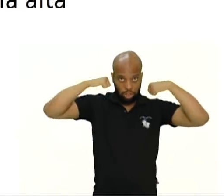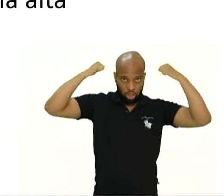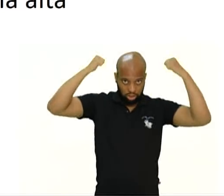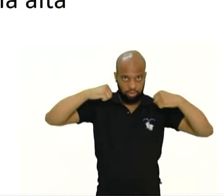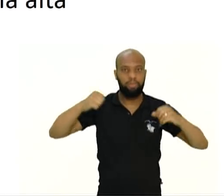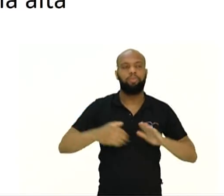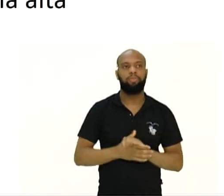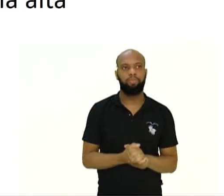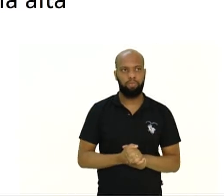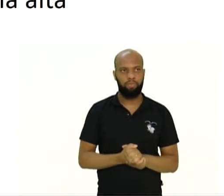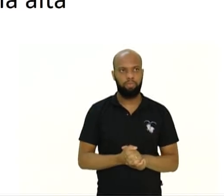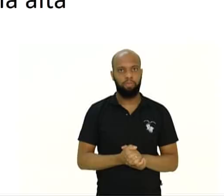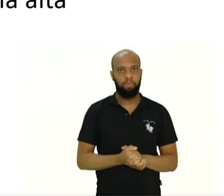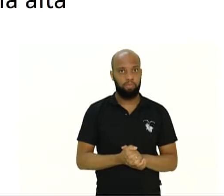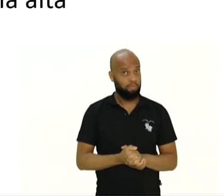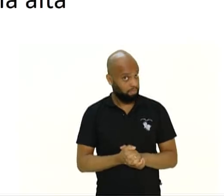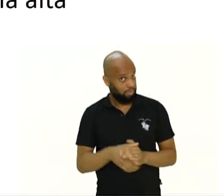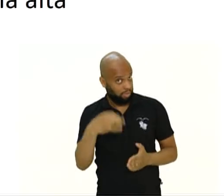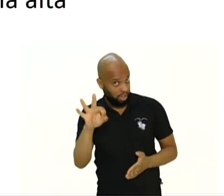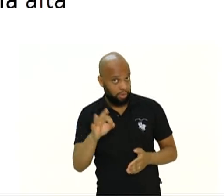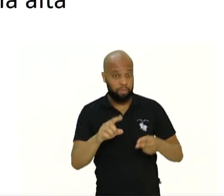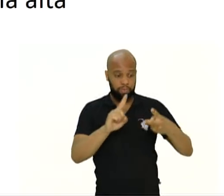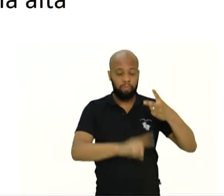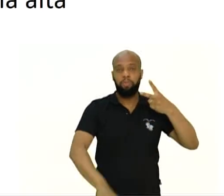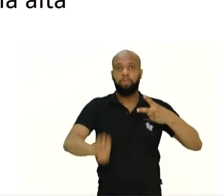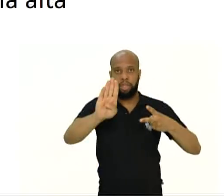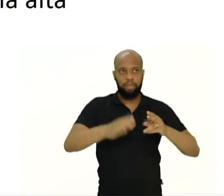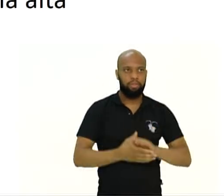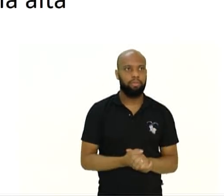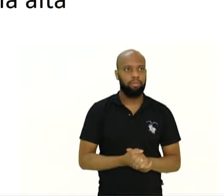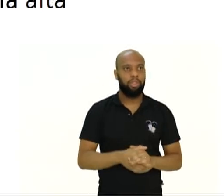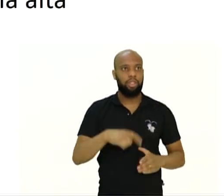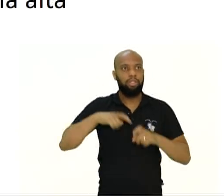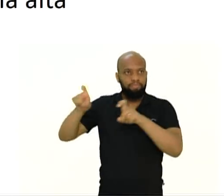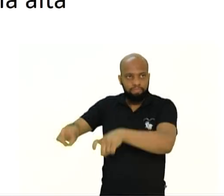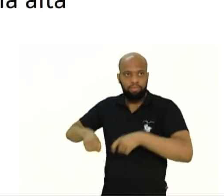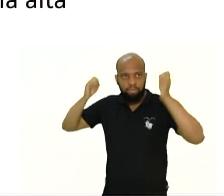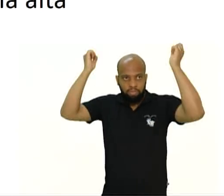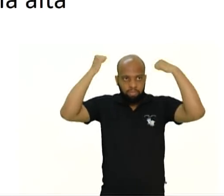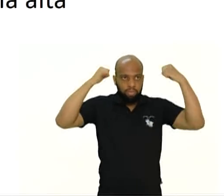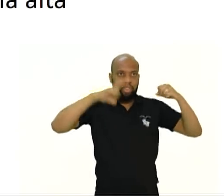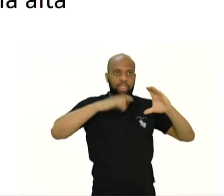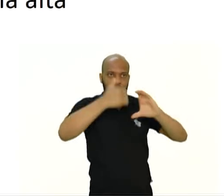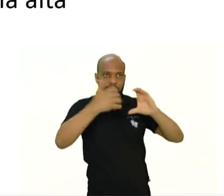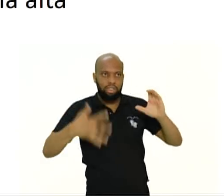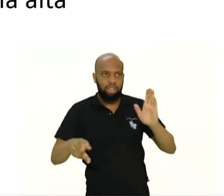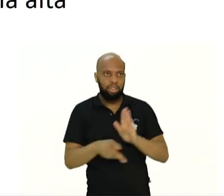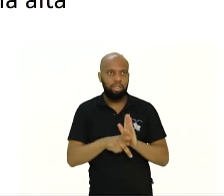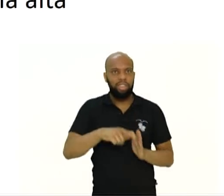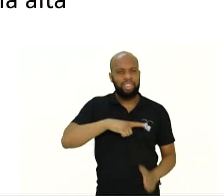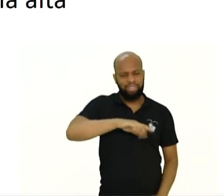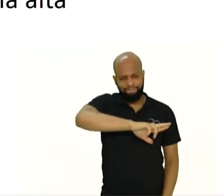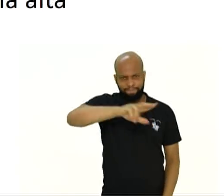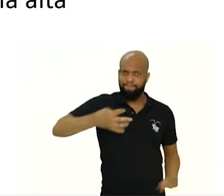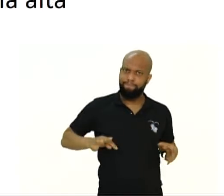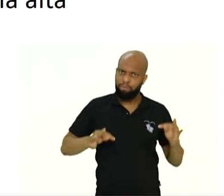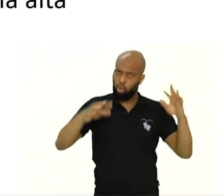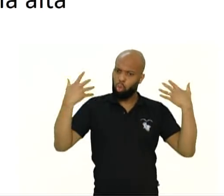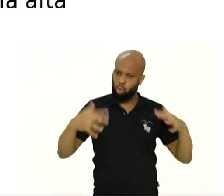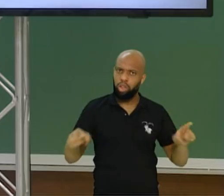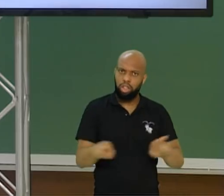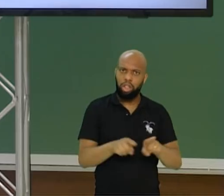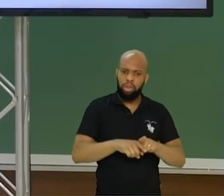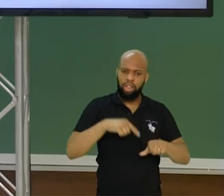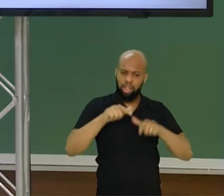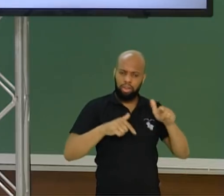indústrias mexicanas. Será? Vamos ver. Segunda, a agricultura mexicana é caracterizada pela alta tecnologia e pelo